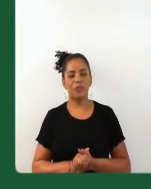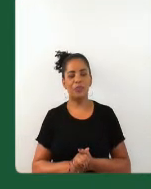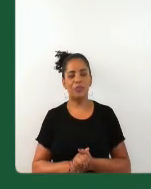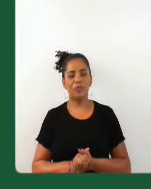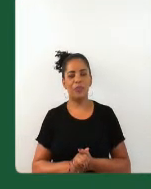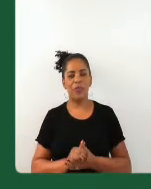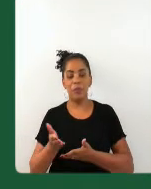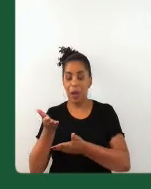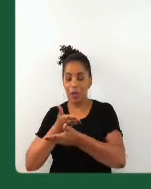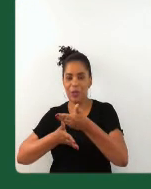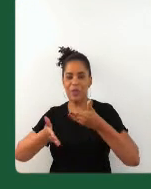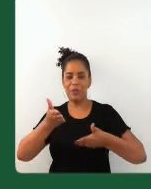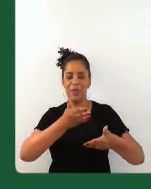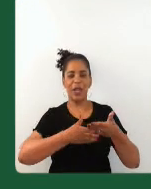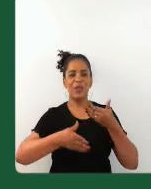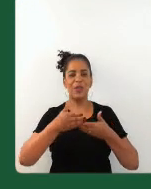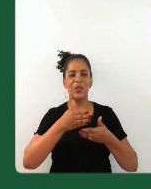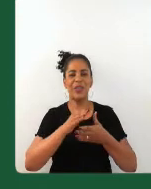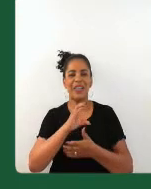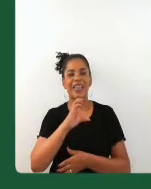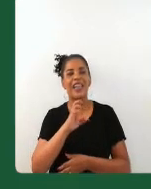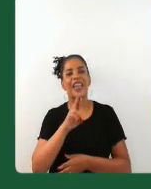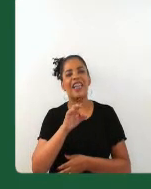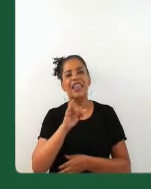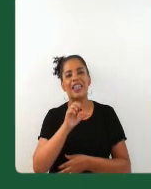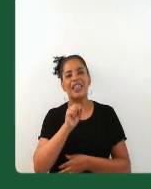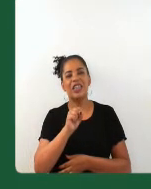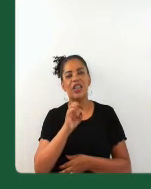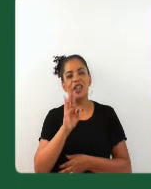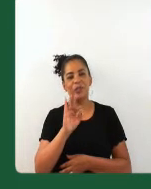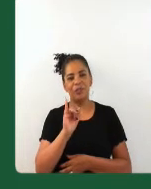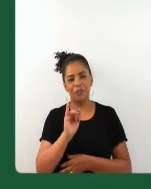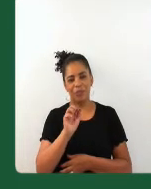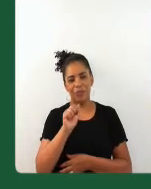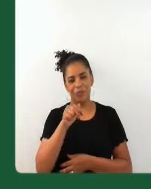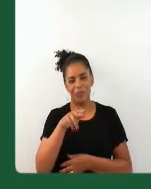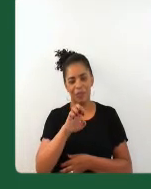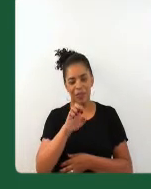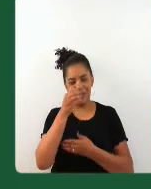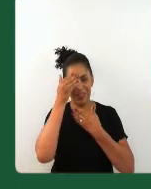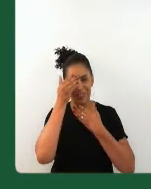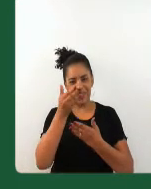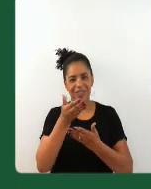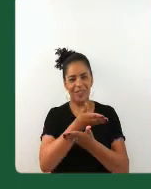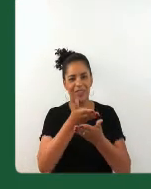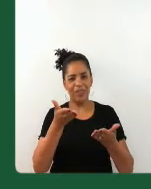para a Cristiane Vertoni. Muito obrigado a todos, obrigado pelo convite.